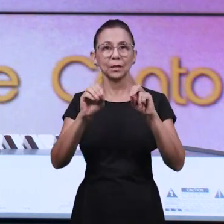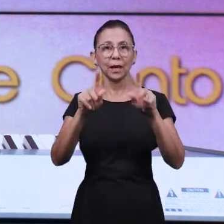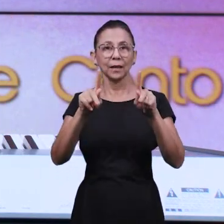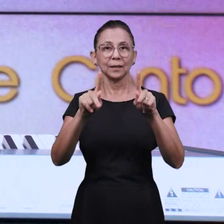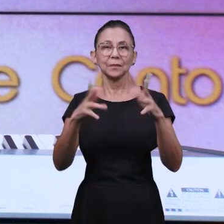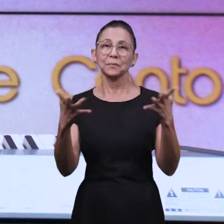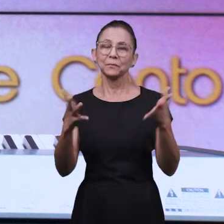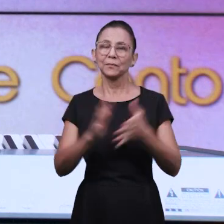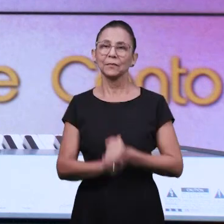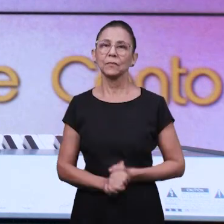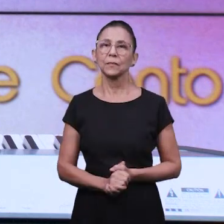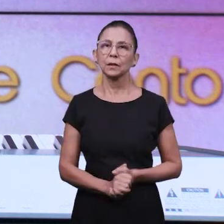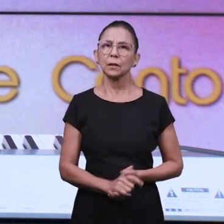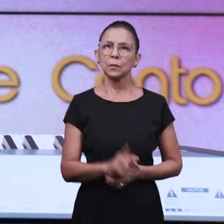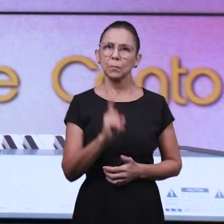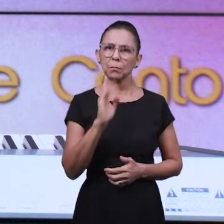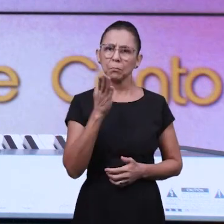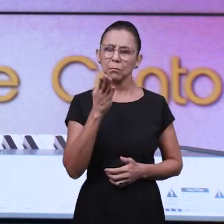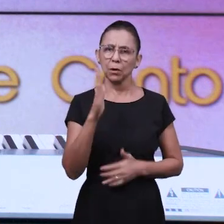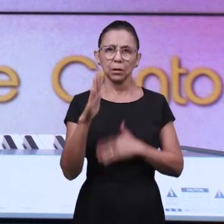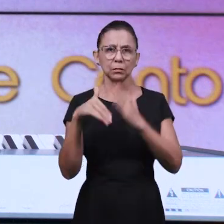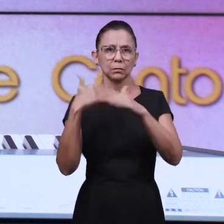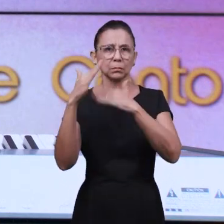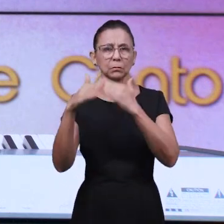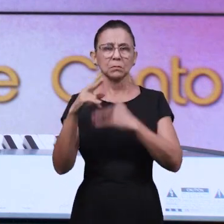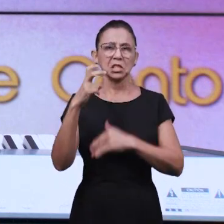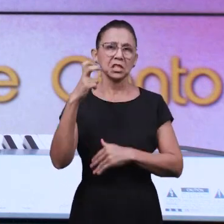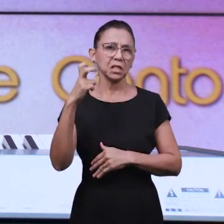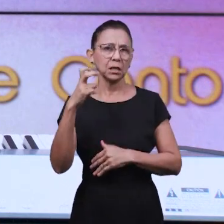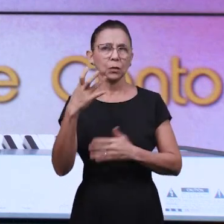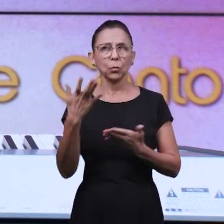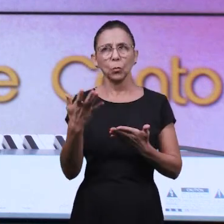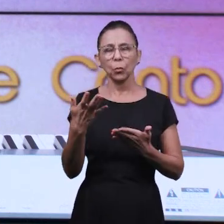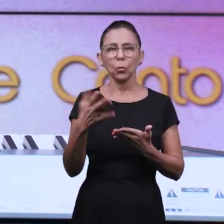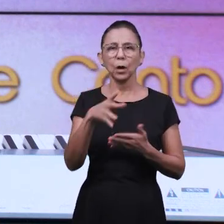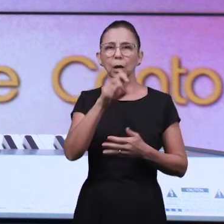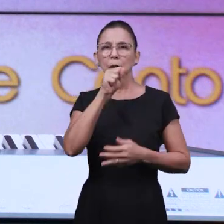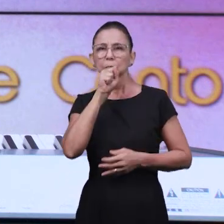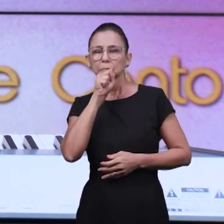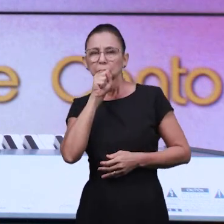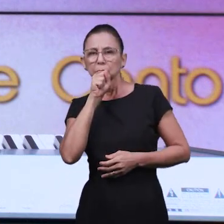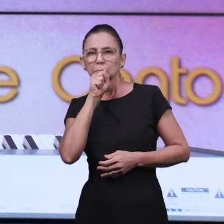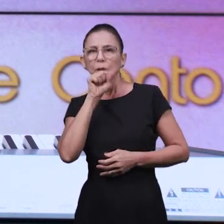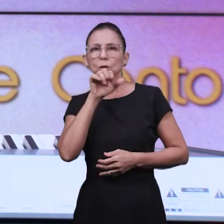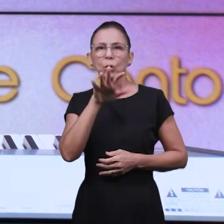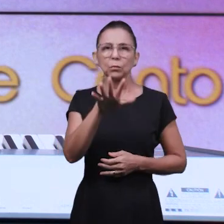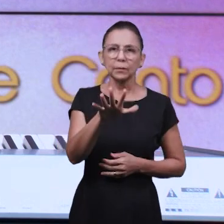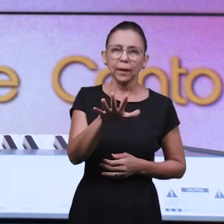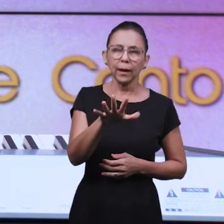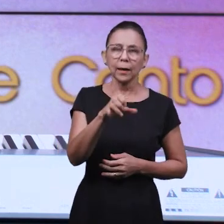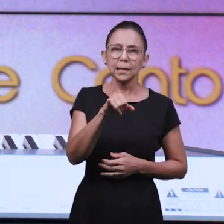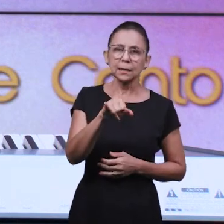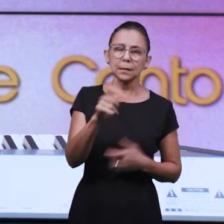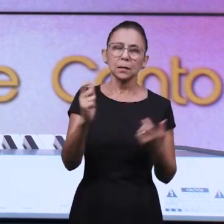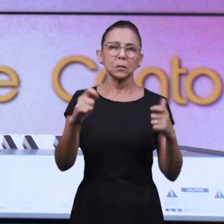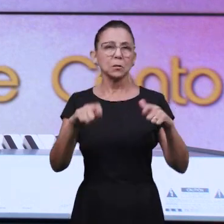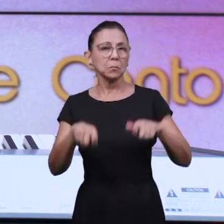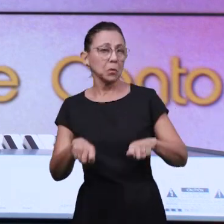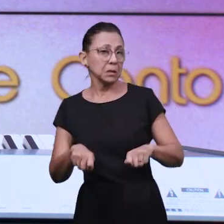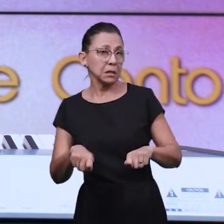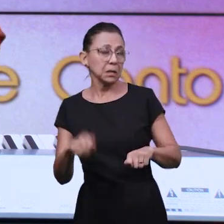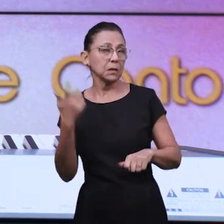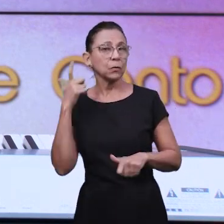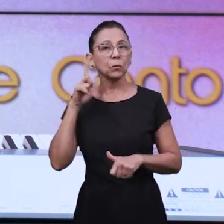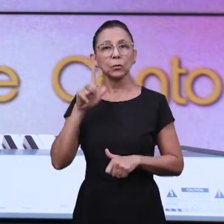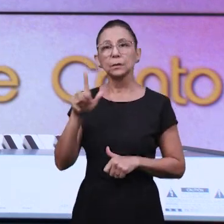Ok. E assim os irmãos podem desenvolver de 5 inspirações e 5 expirações, se for possível e se